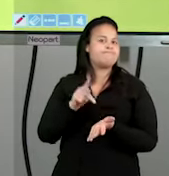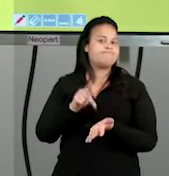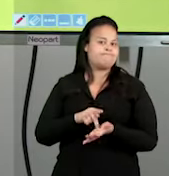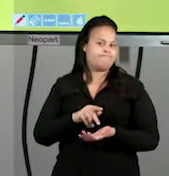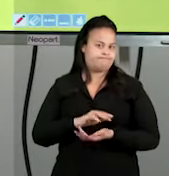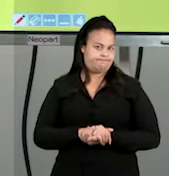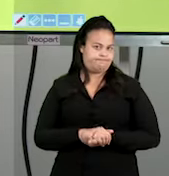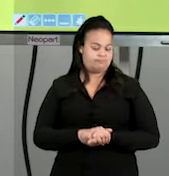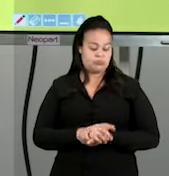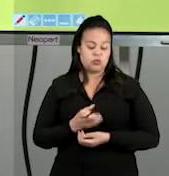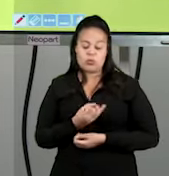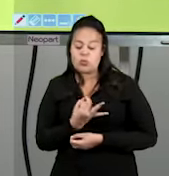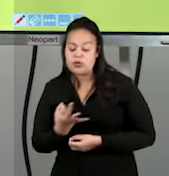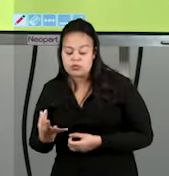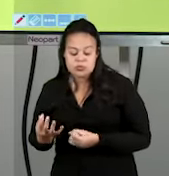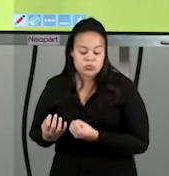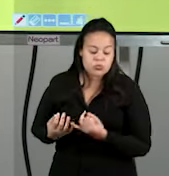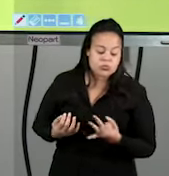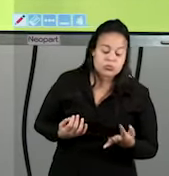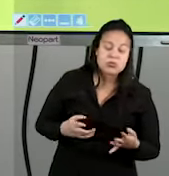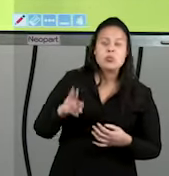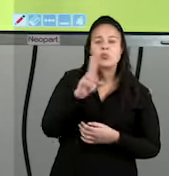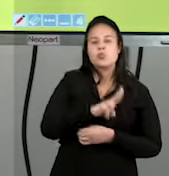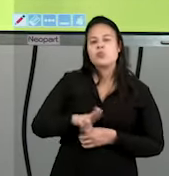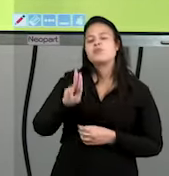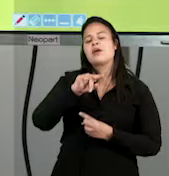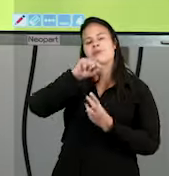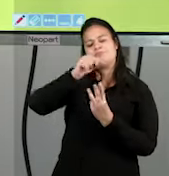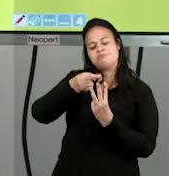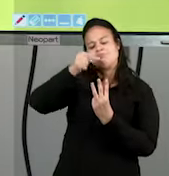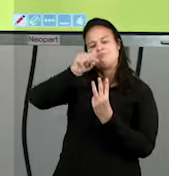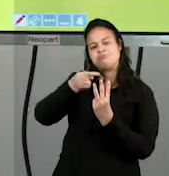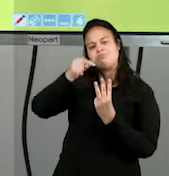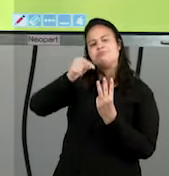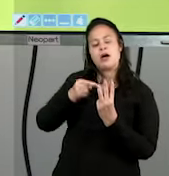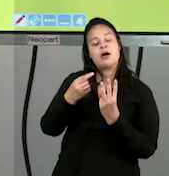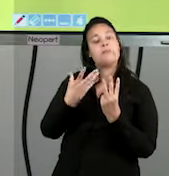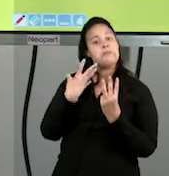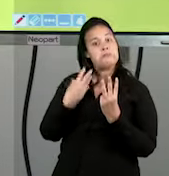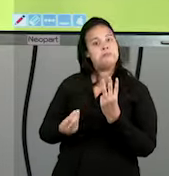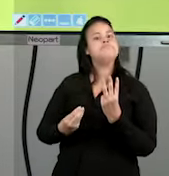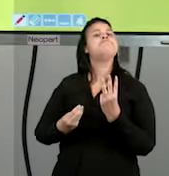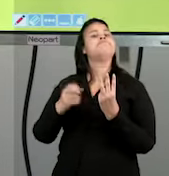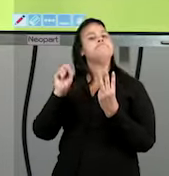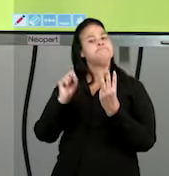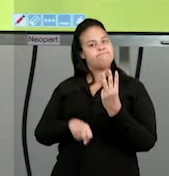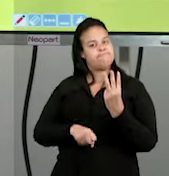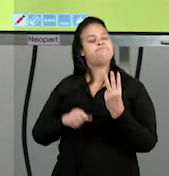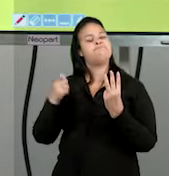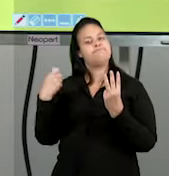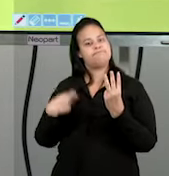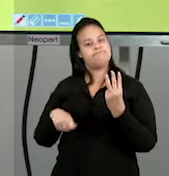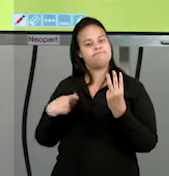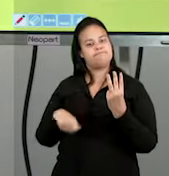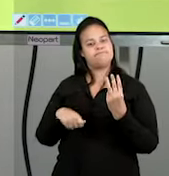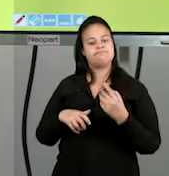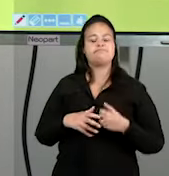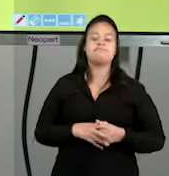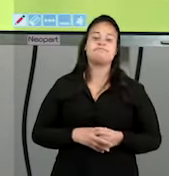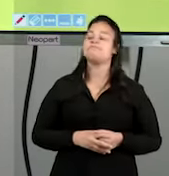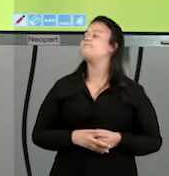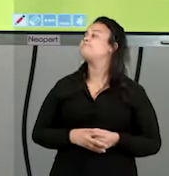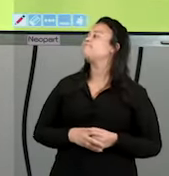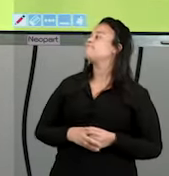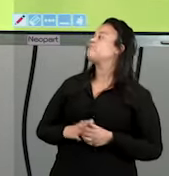realidade. Então, aí eu devo usar muitas casas decimais? Deve sim, né? Às vezes, a